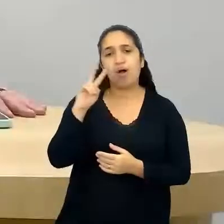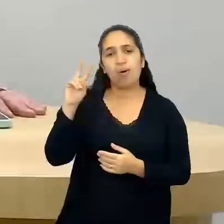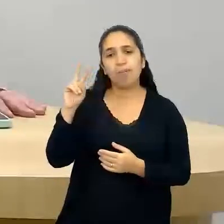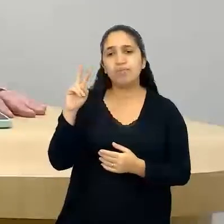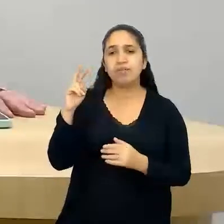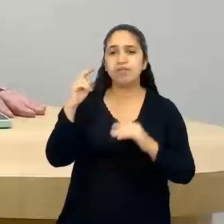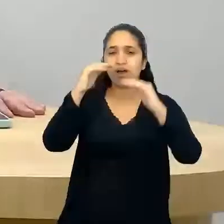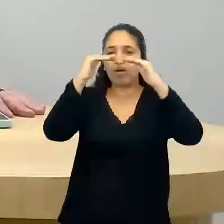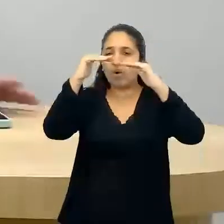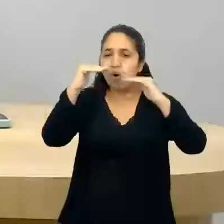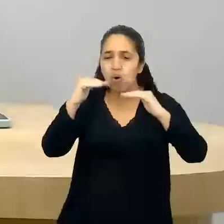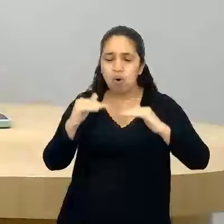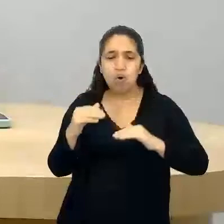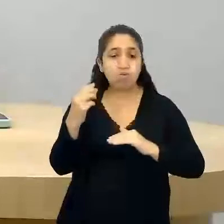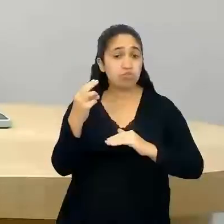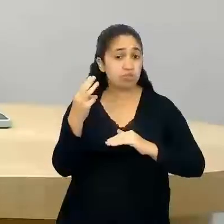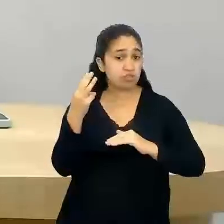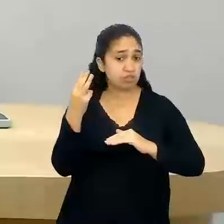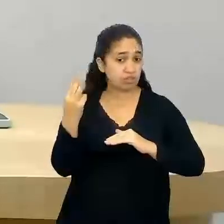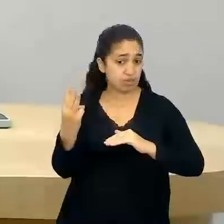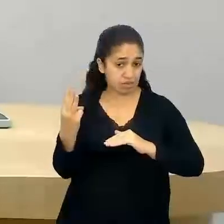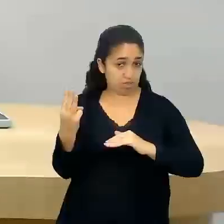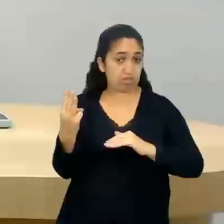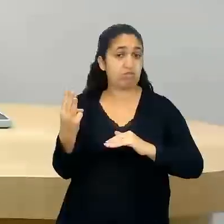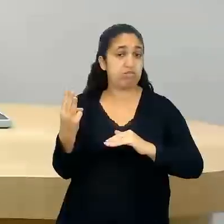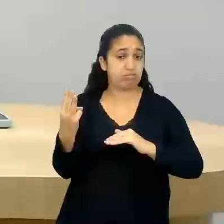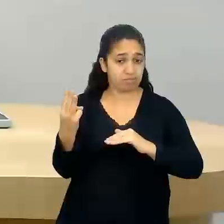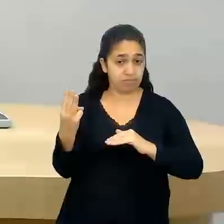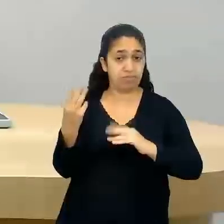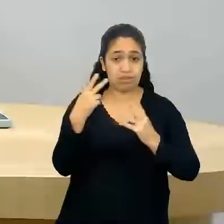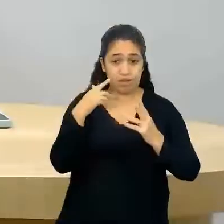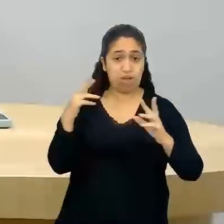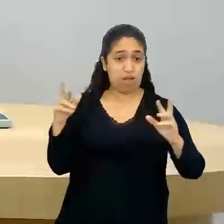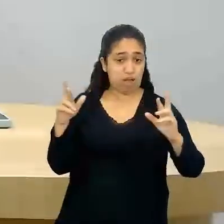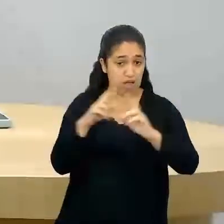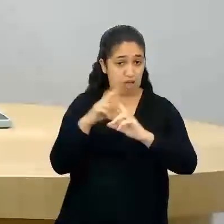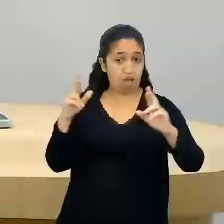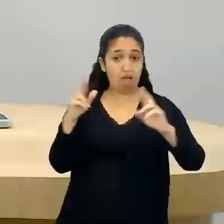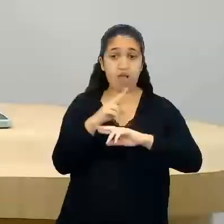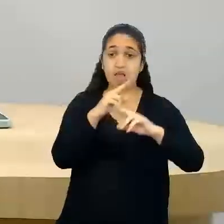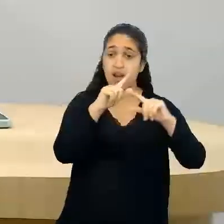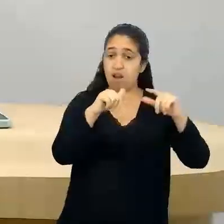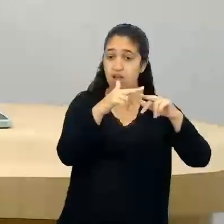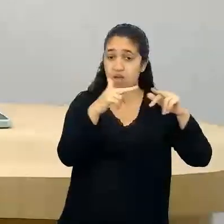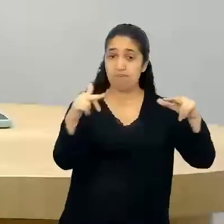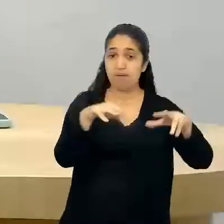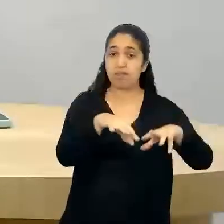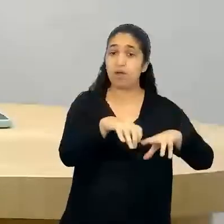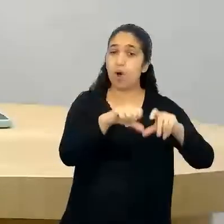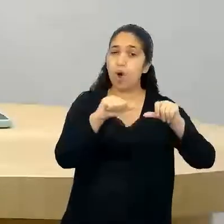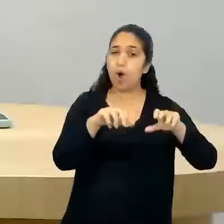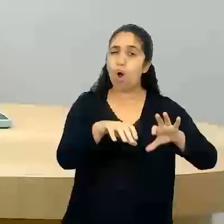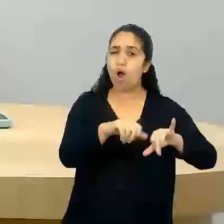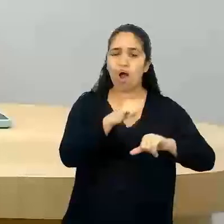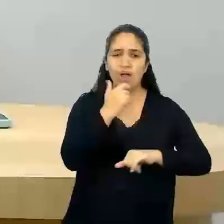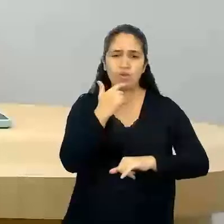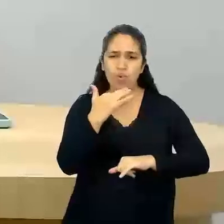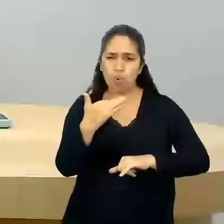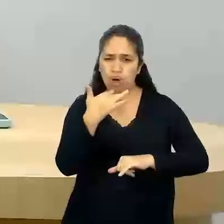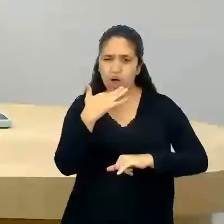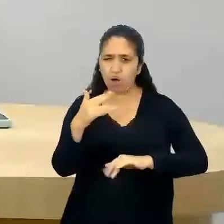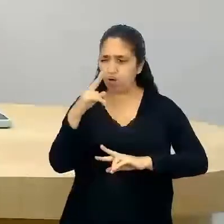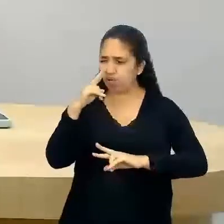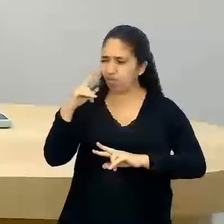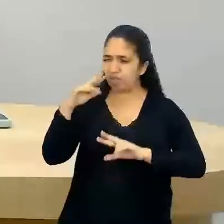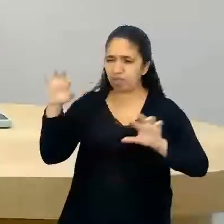3 horizontes aí, que são horizontes aí de relação aí com material orgânico, de uma coloração forte, né,